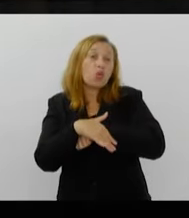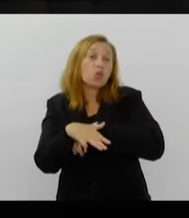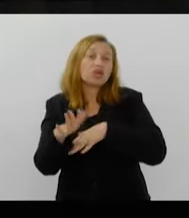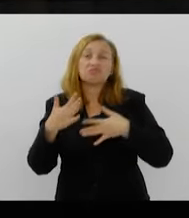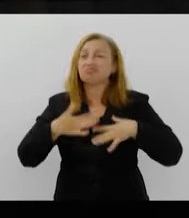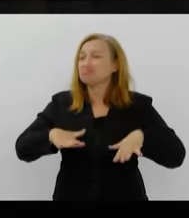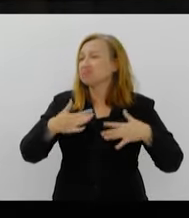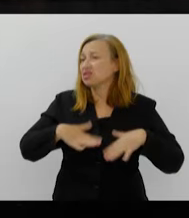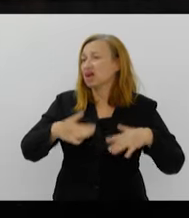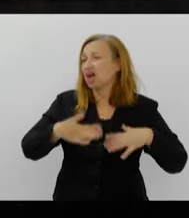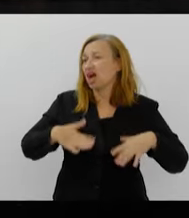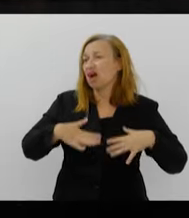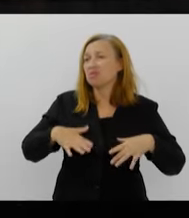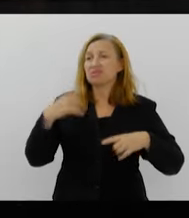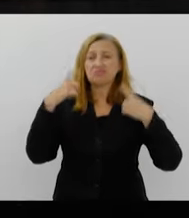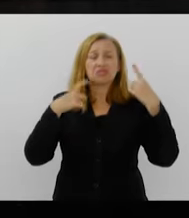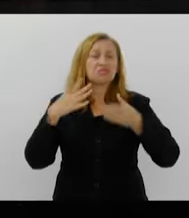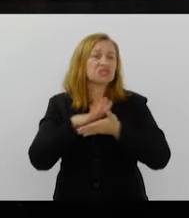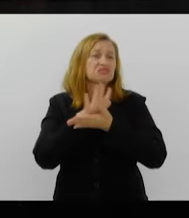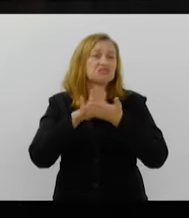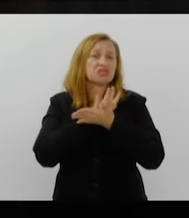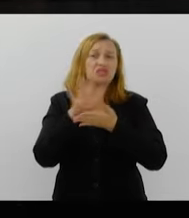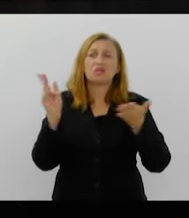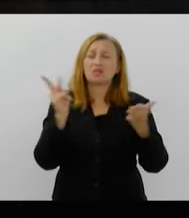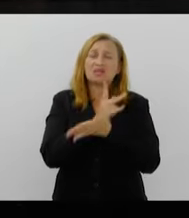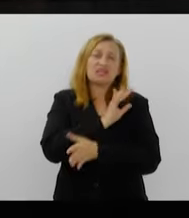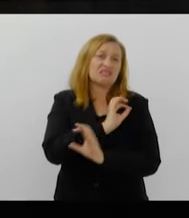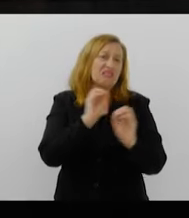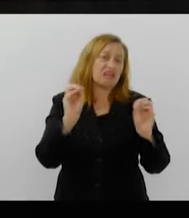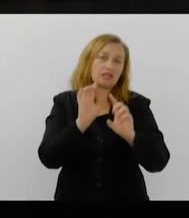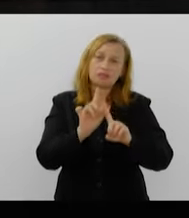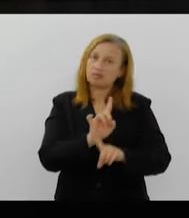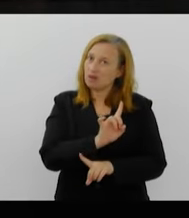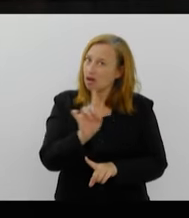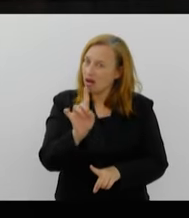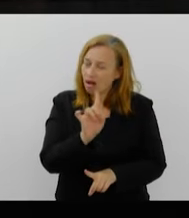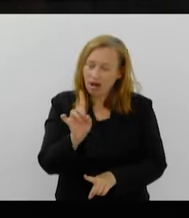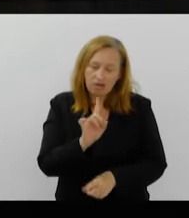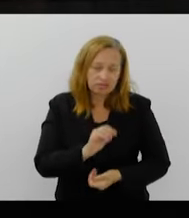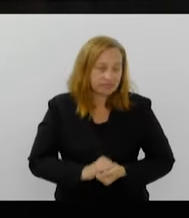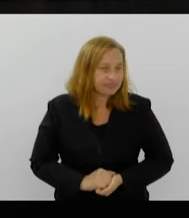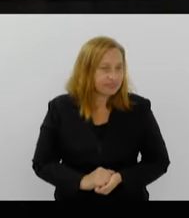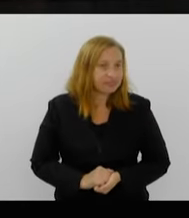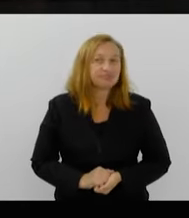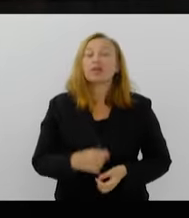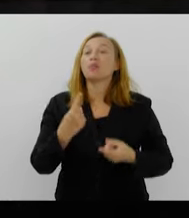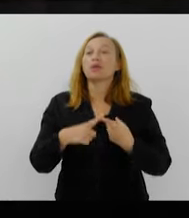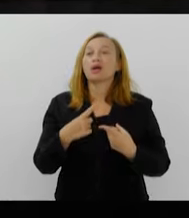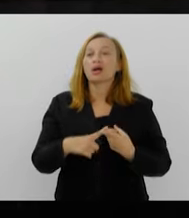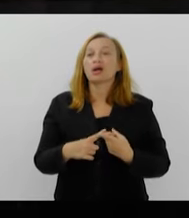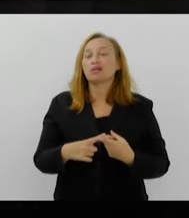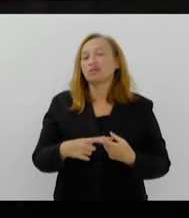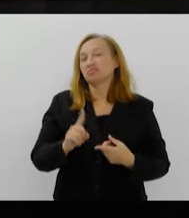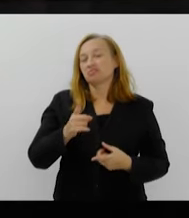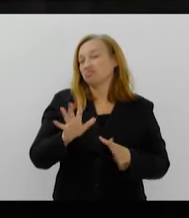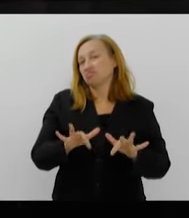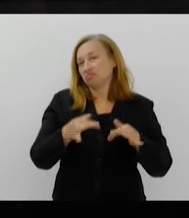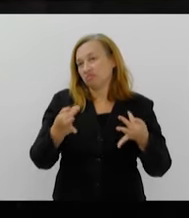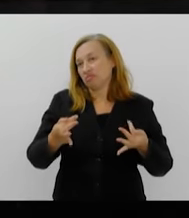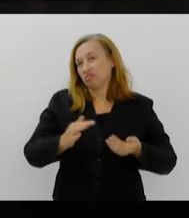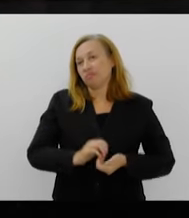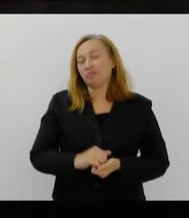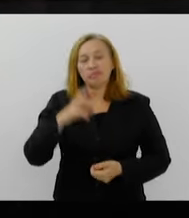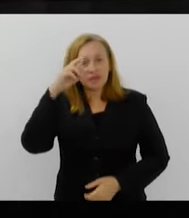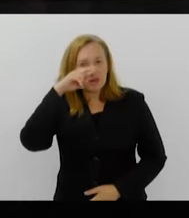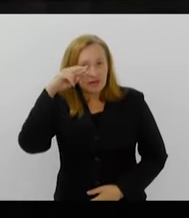tranquilamente, em qualquer lugar, não acontece isso. Por que que não acontece isso? Vamos pegar um caso simples,